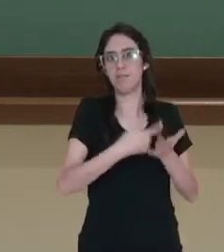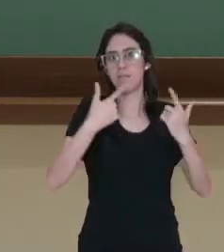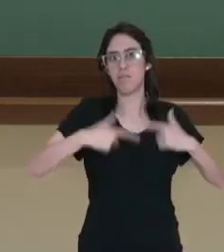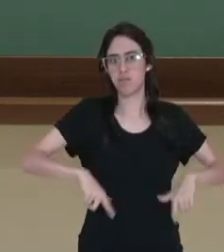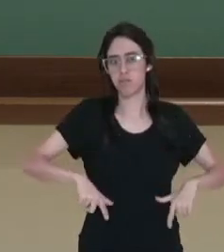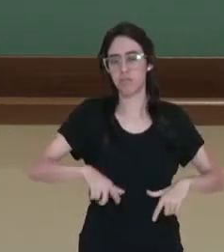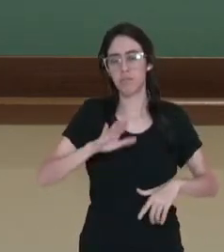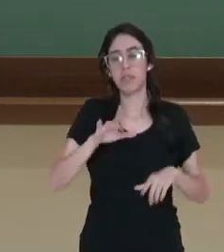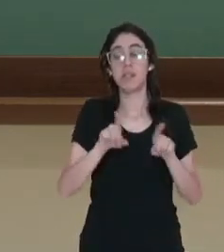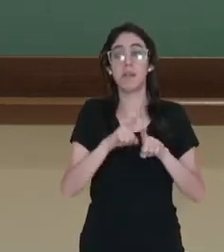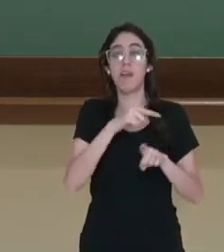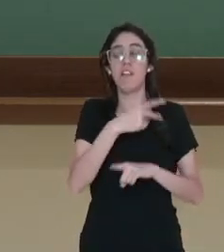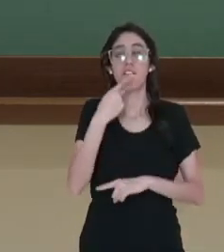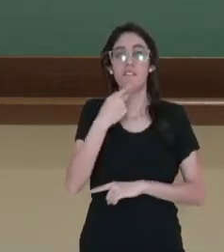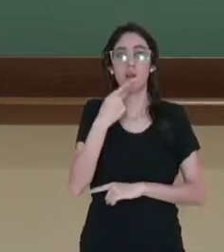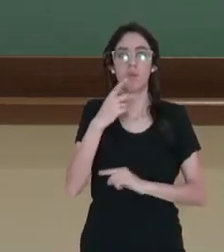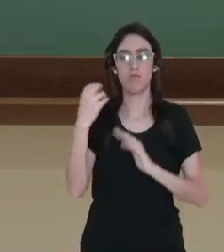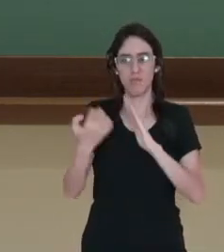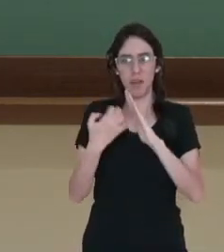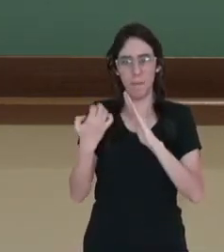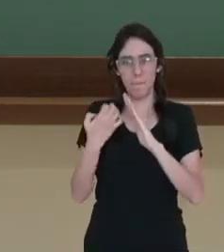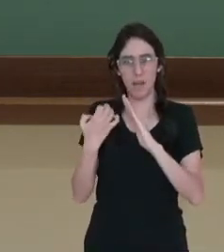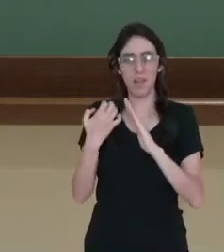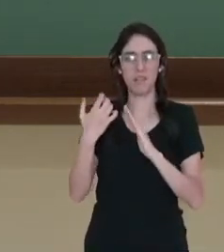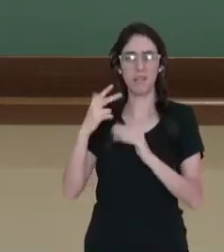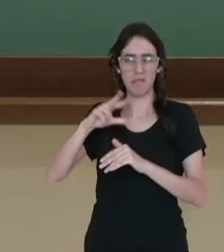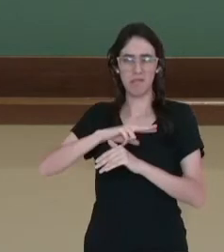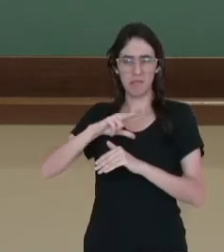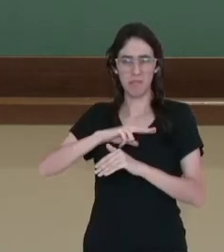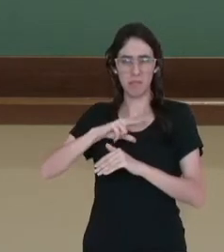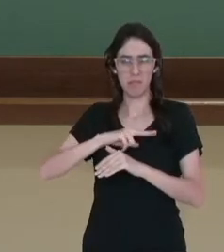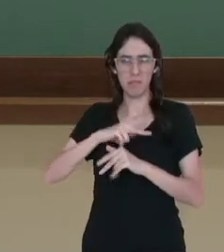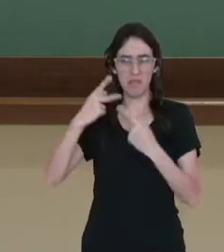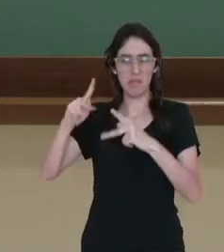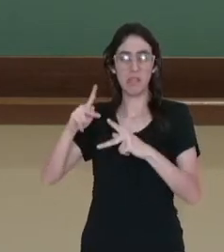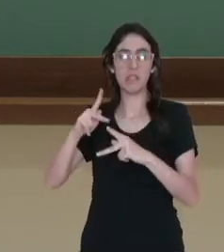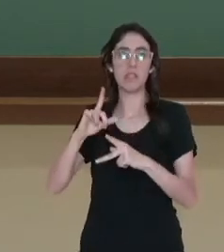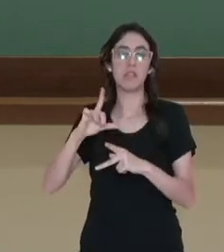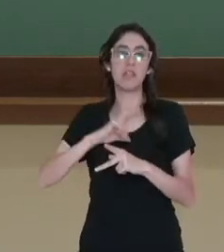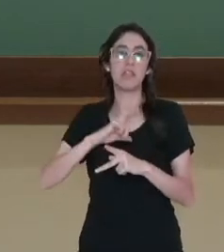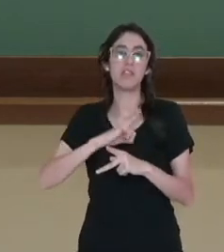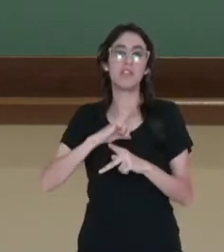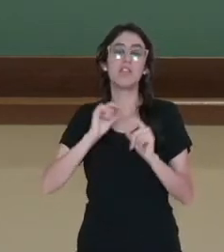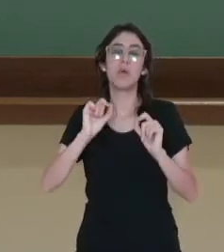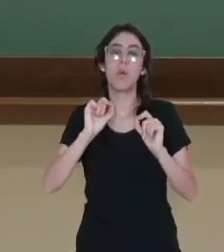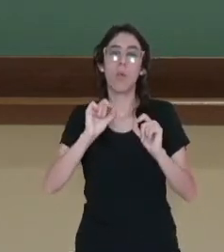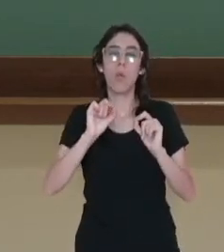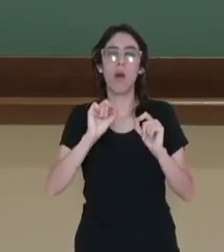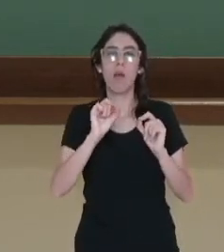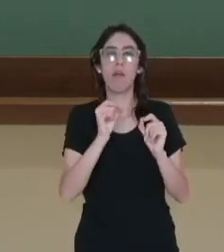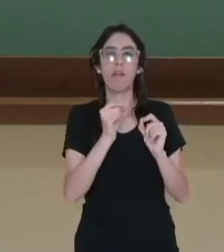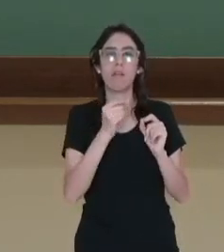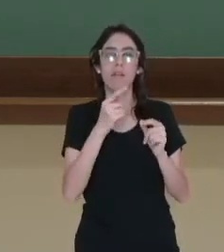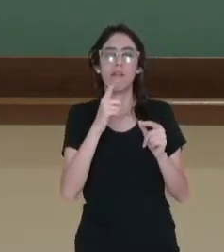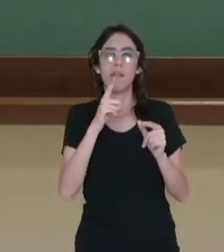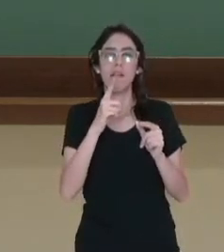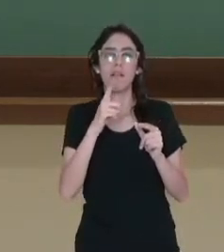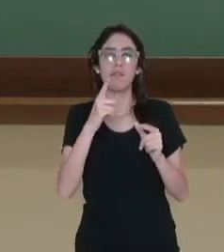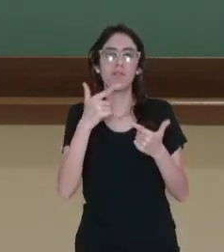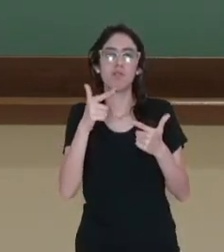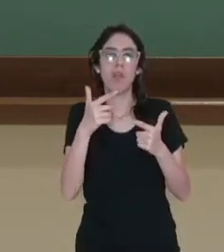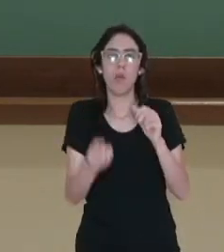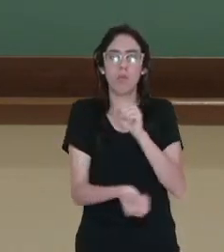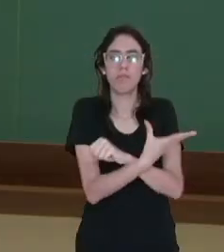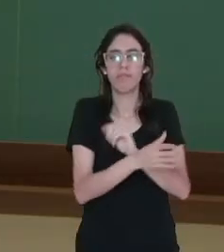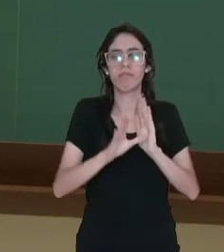empresas privadas teriam menor chance de corrupção e de trocas de favores do que empresas estatais. Outro